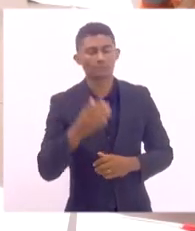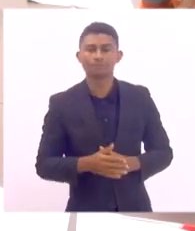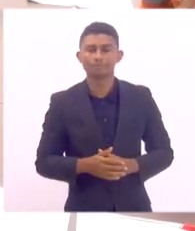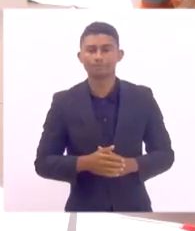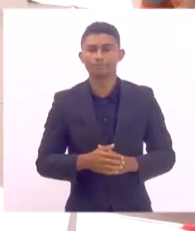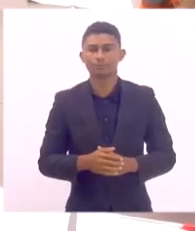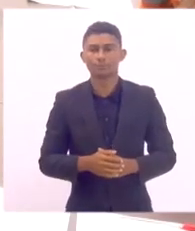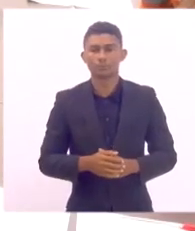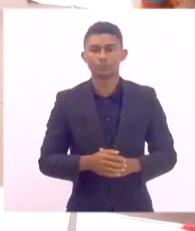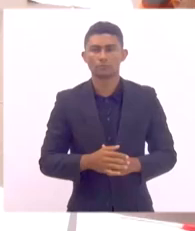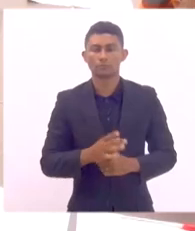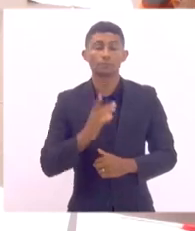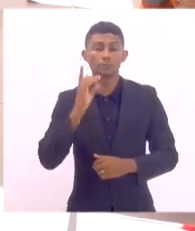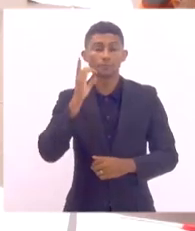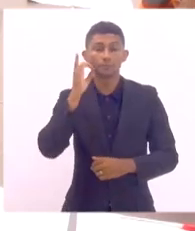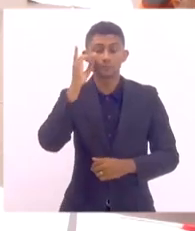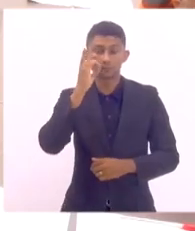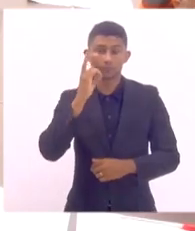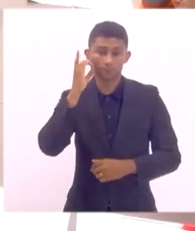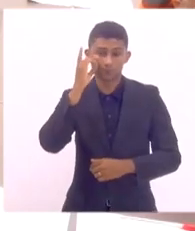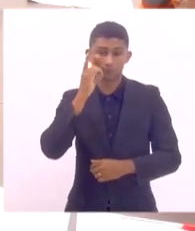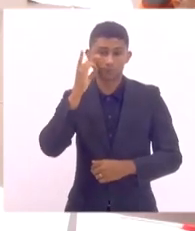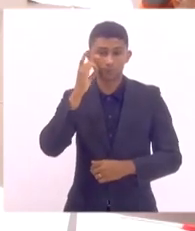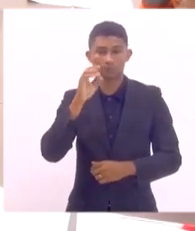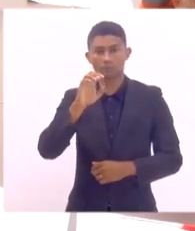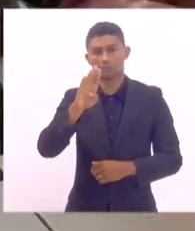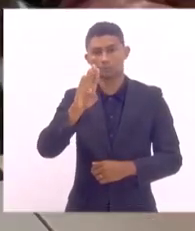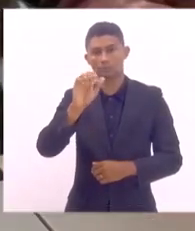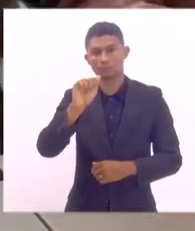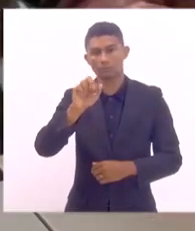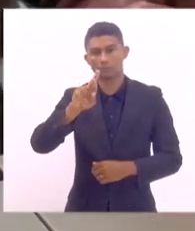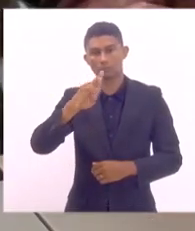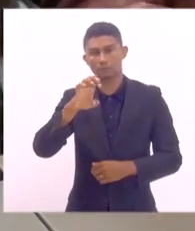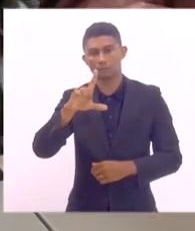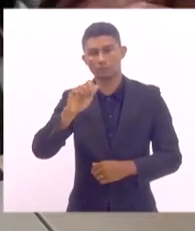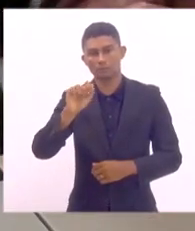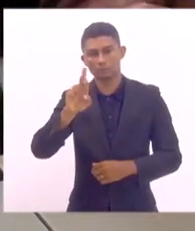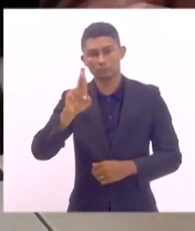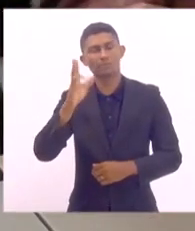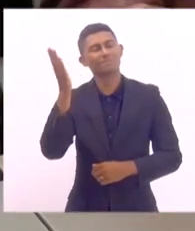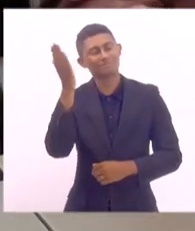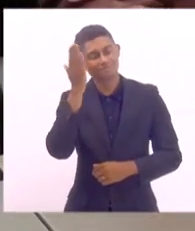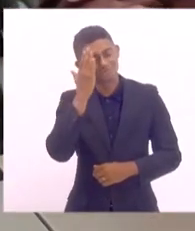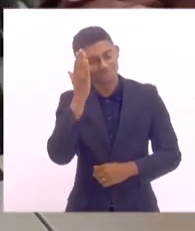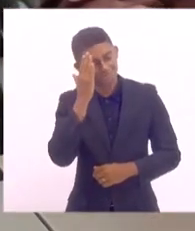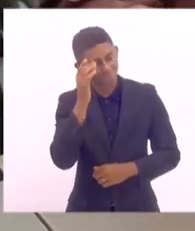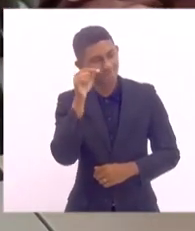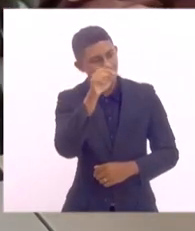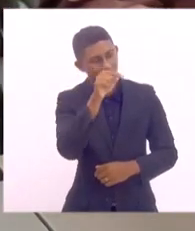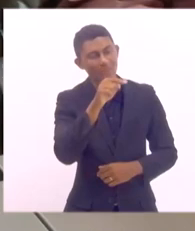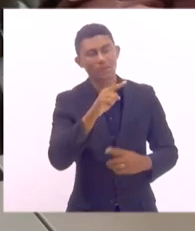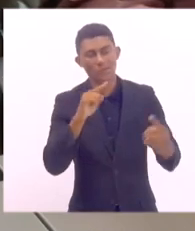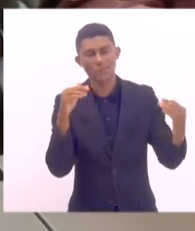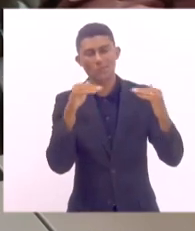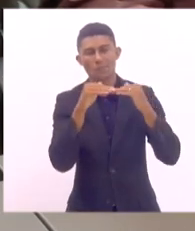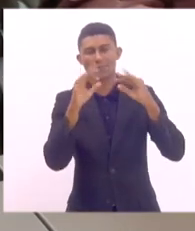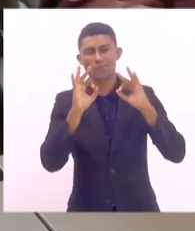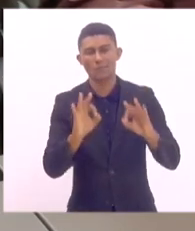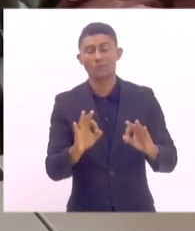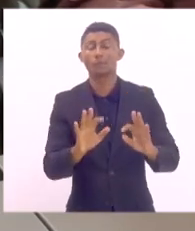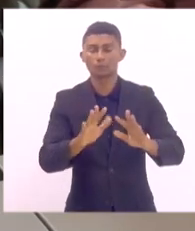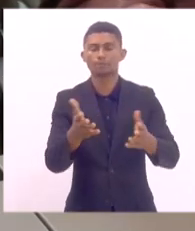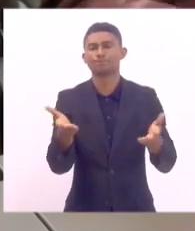Deputado, sei lá, 24. Deputado Bacelar vai me dar razão em 30 segundos.